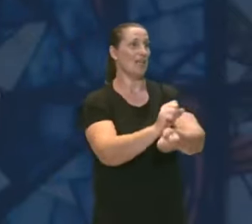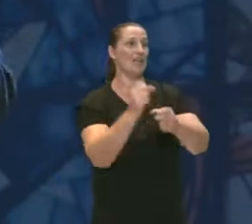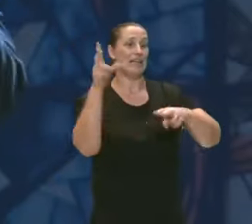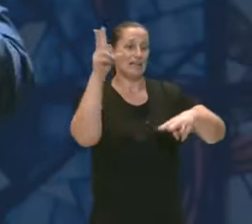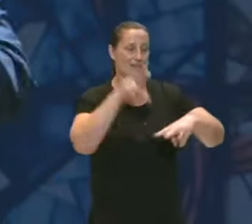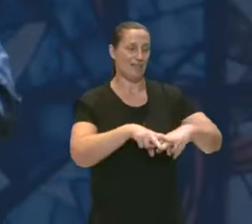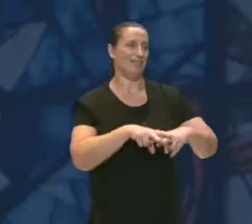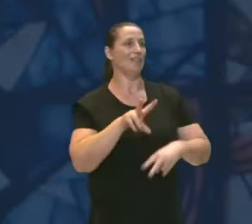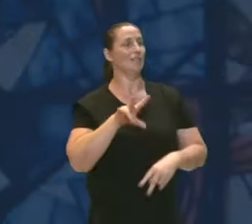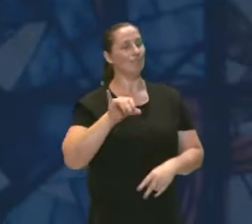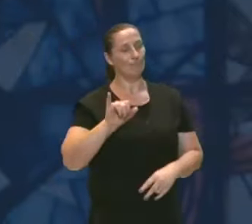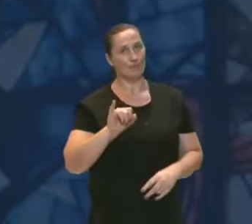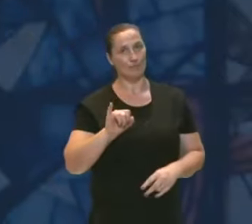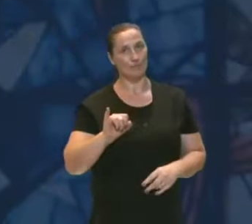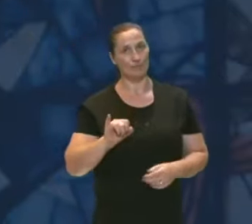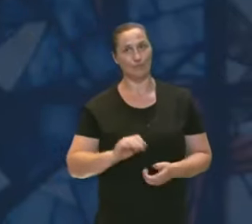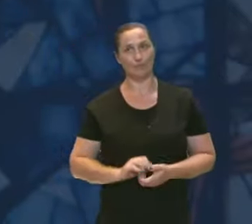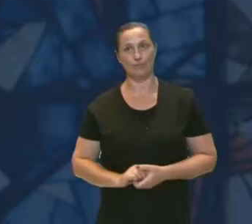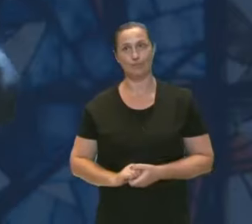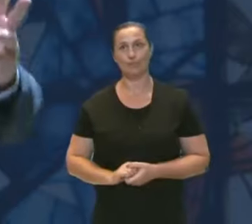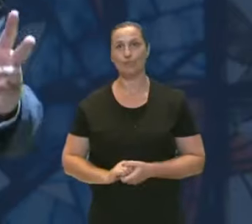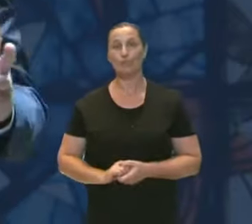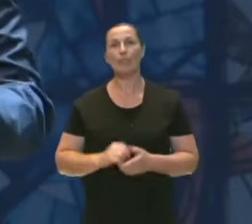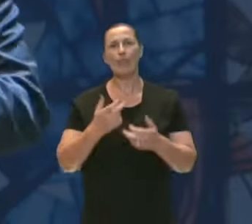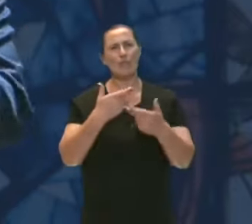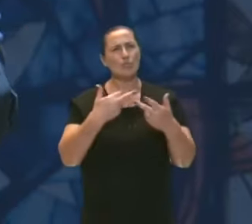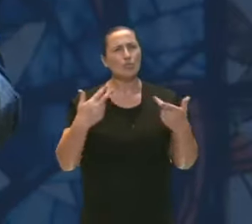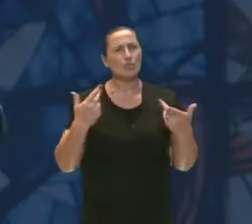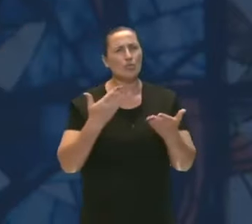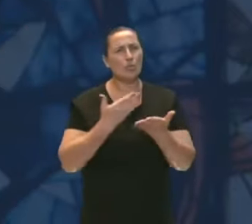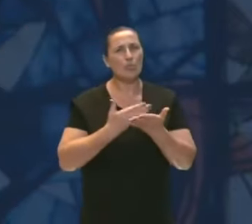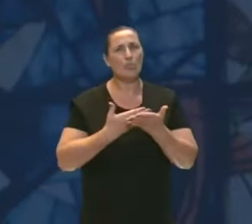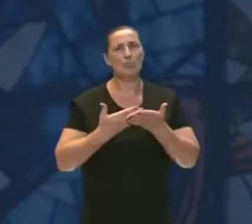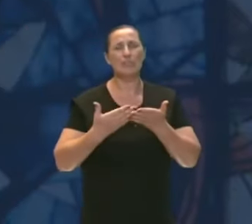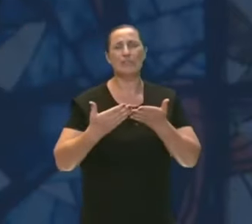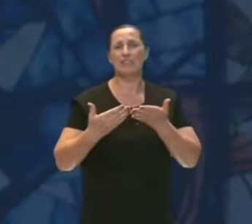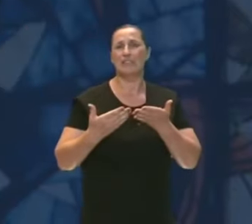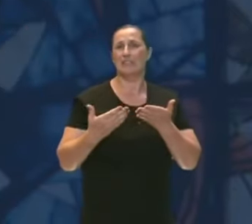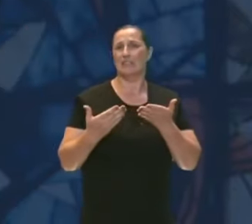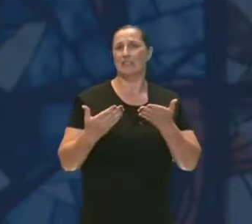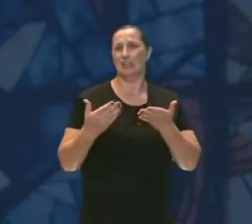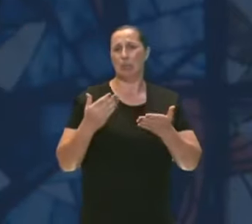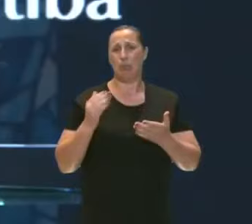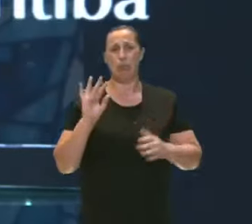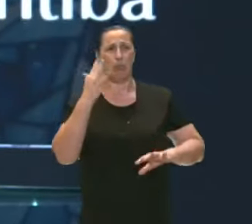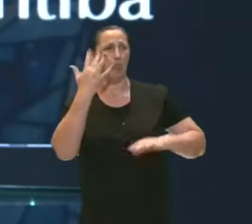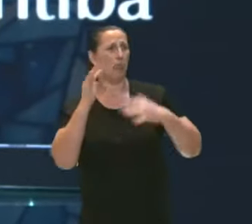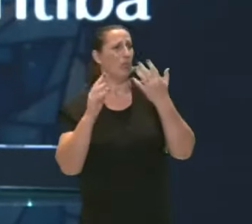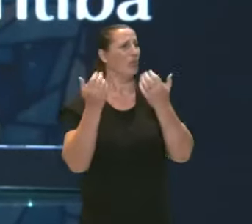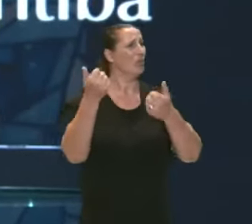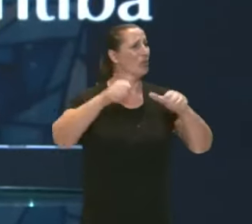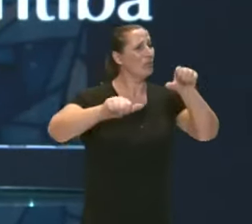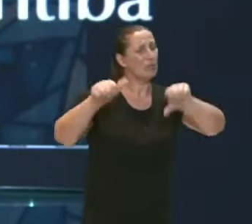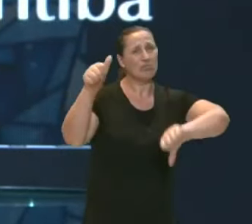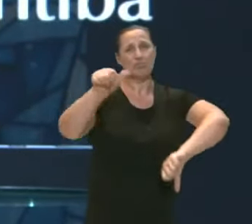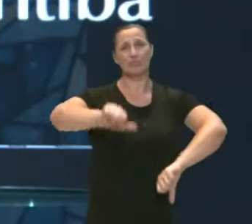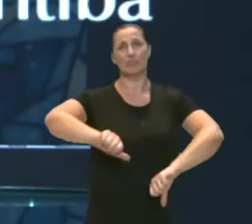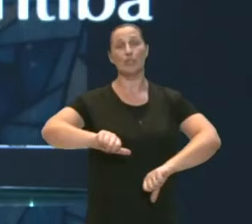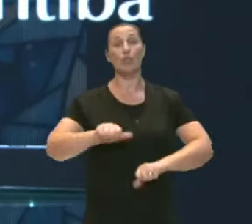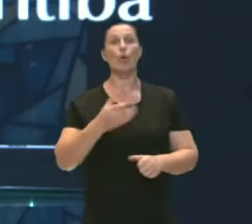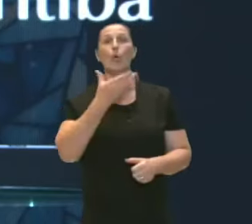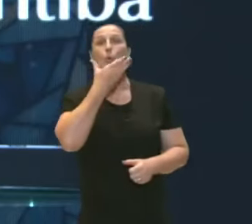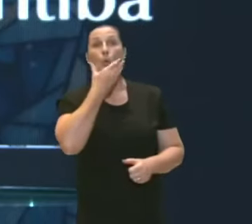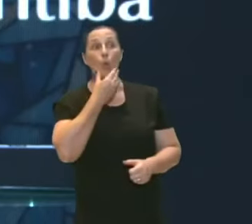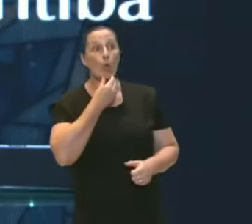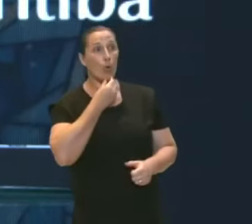bem, porém as coisas também acabam não acontecendo como ele deseja. Num determinado momento, o padeiro e o